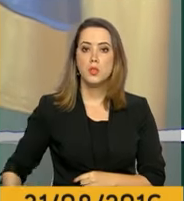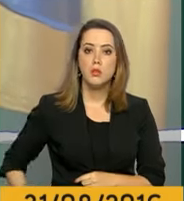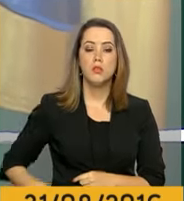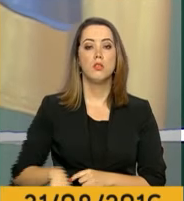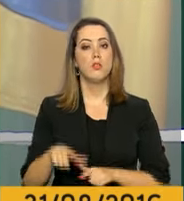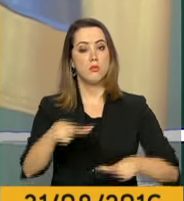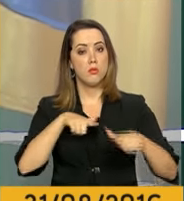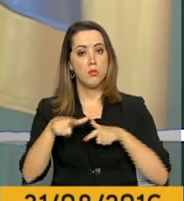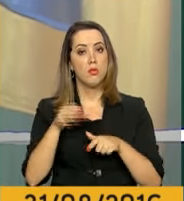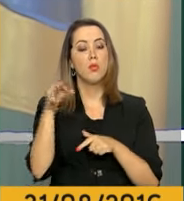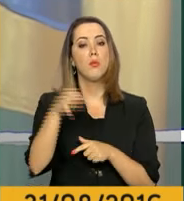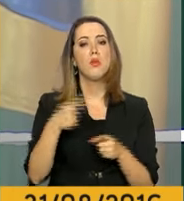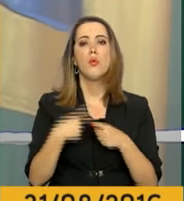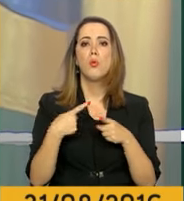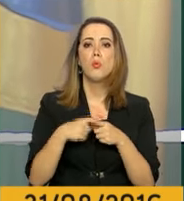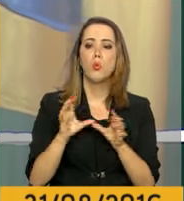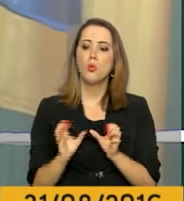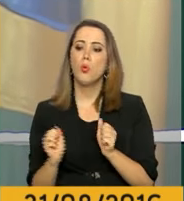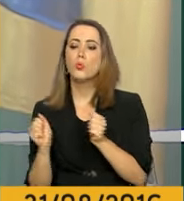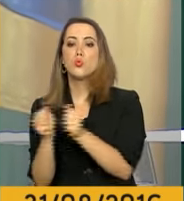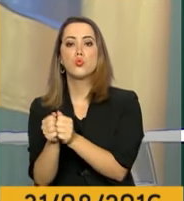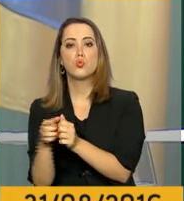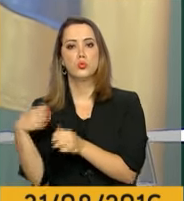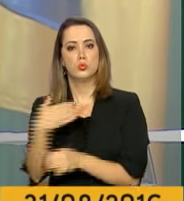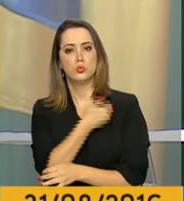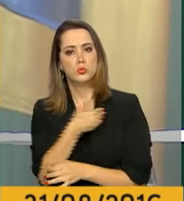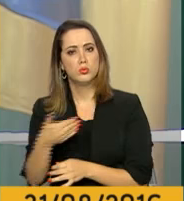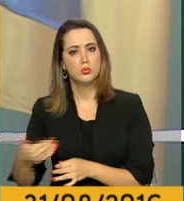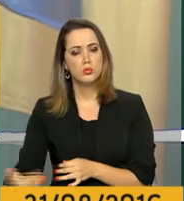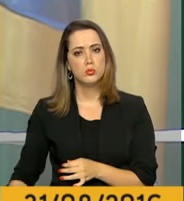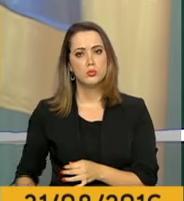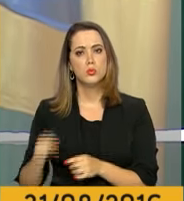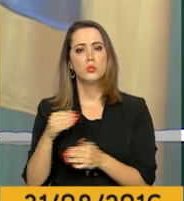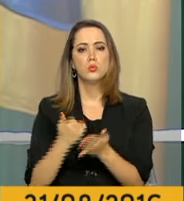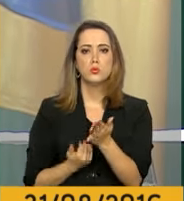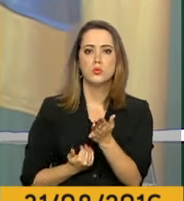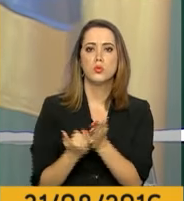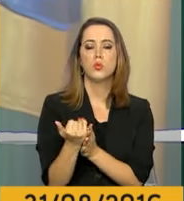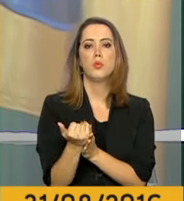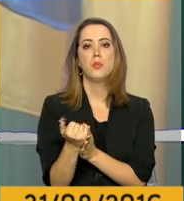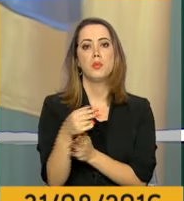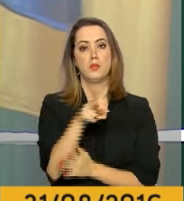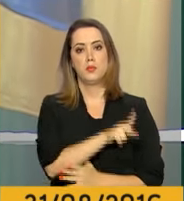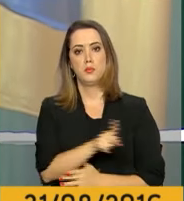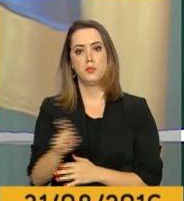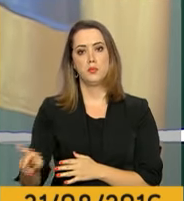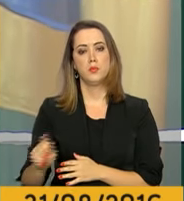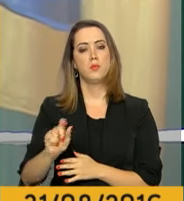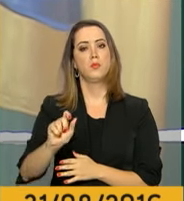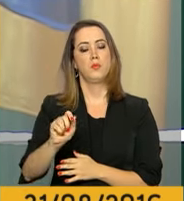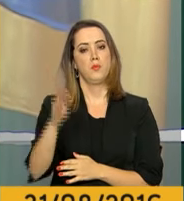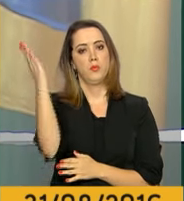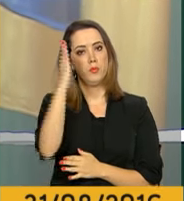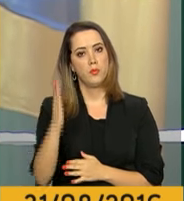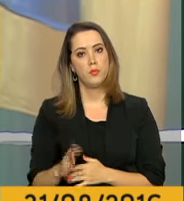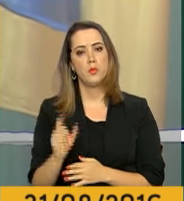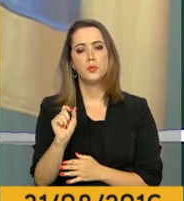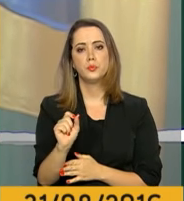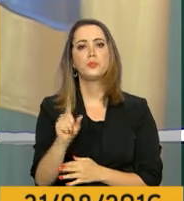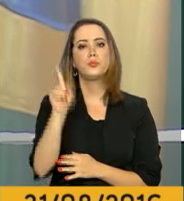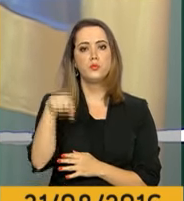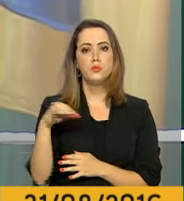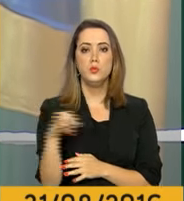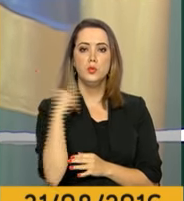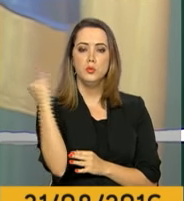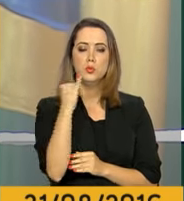medida em face do conjunto governativo, que se inicia pela presidência da República. Não é? Então, é importante que nós todos